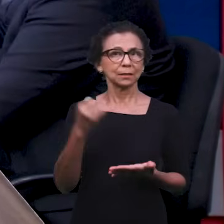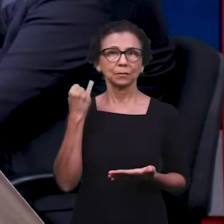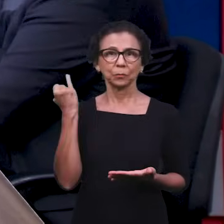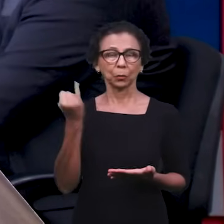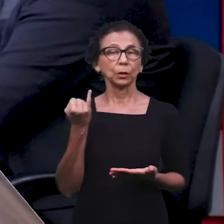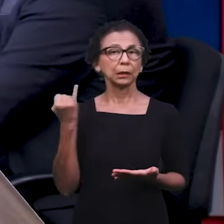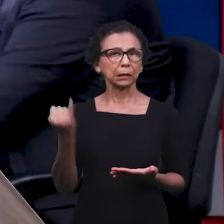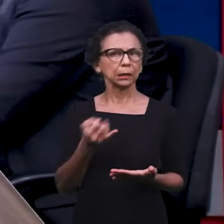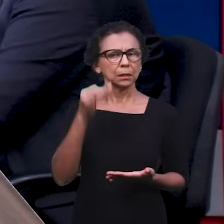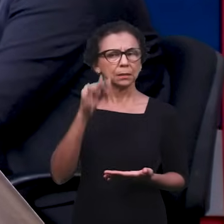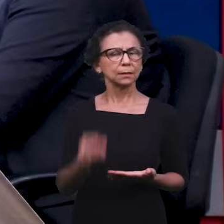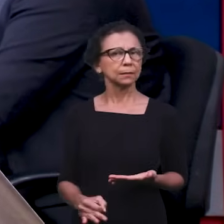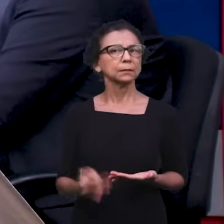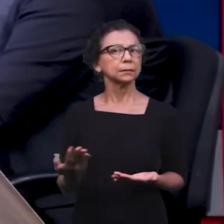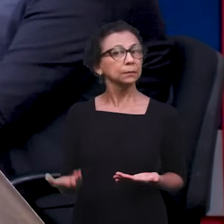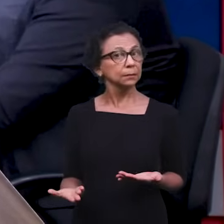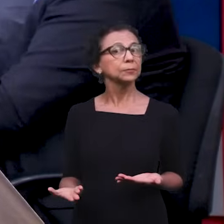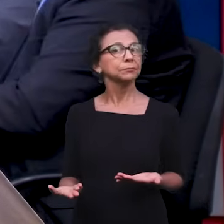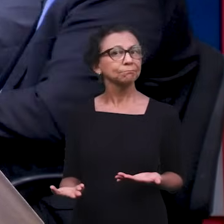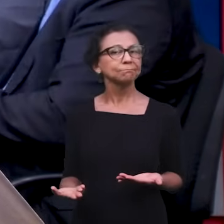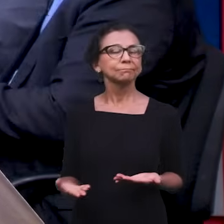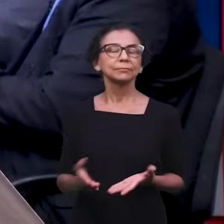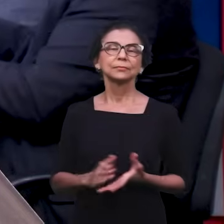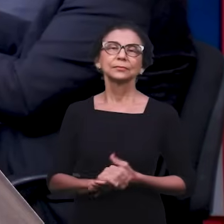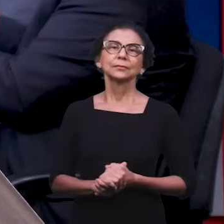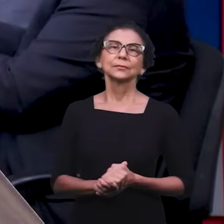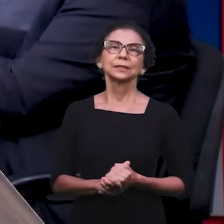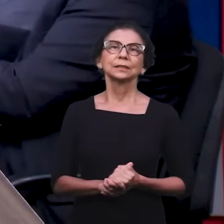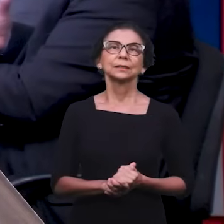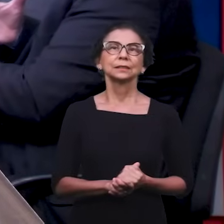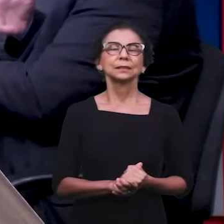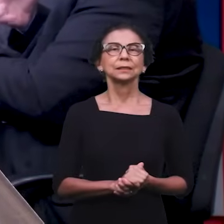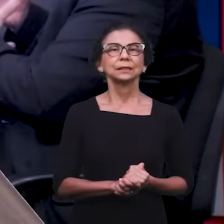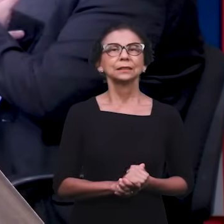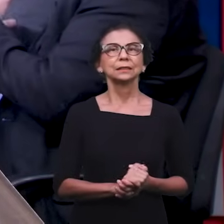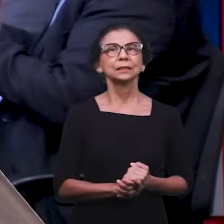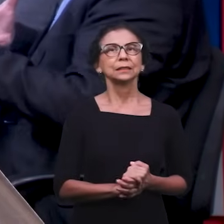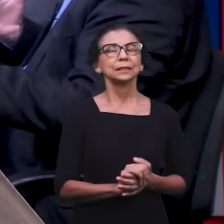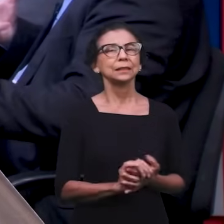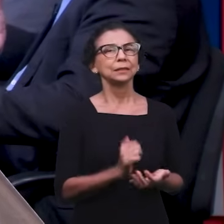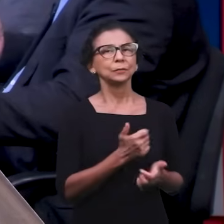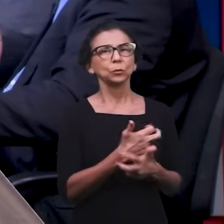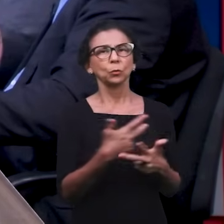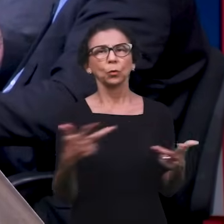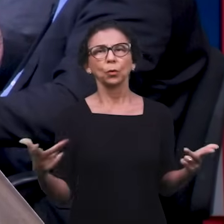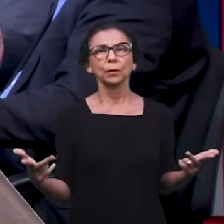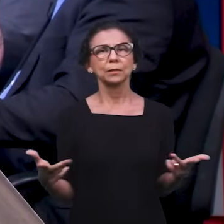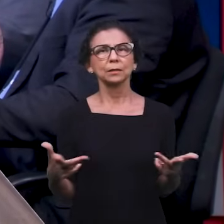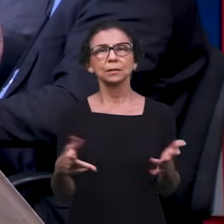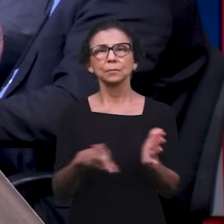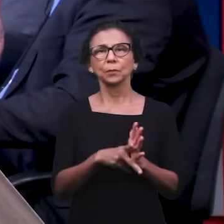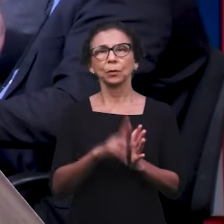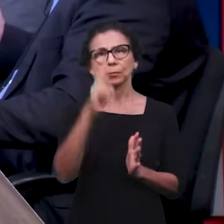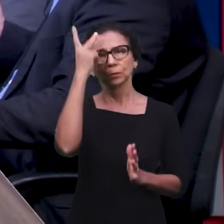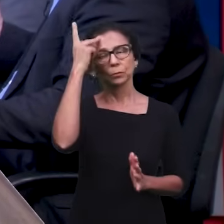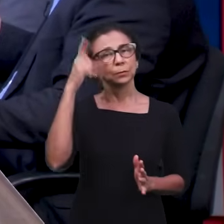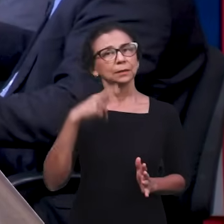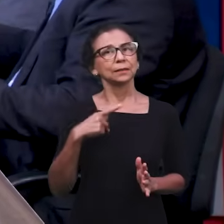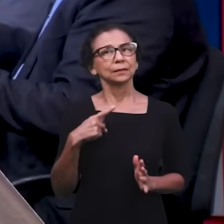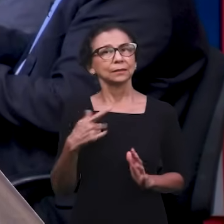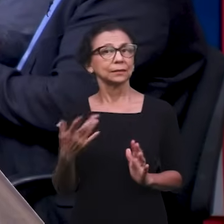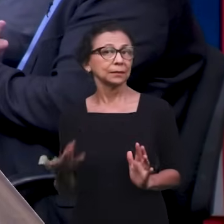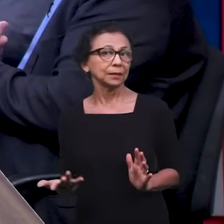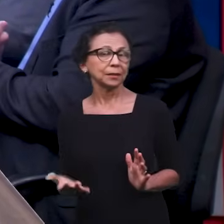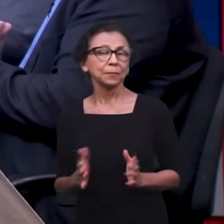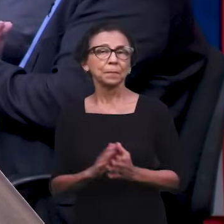importante, mais correta, né? Com essas variações que são muito próprias, né? Do ser humano, né? Entendeu?